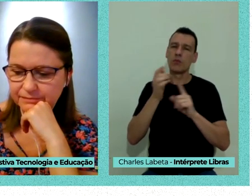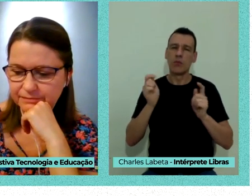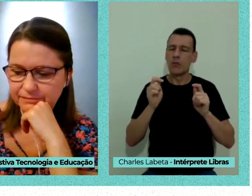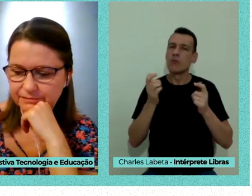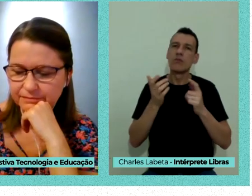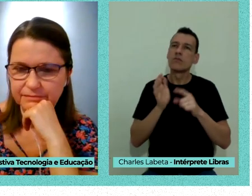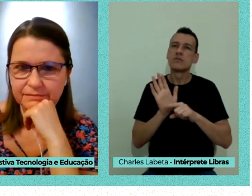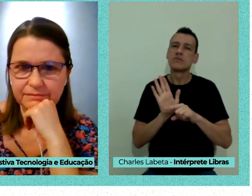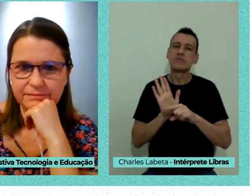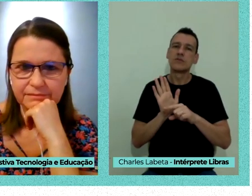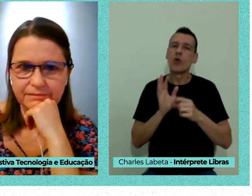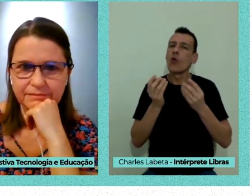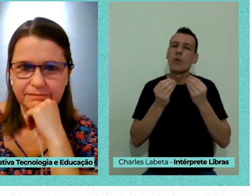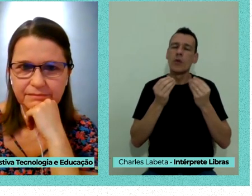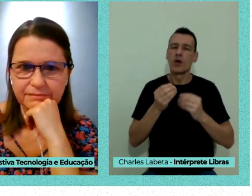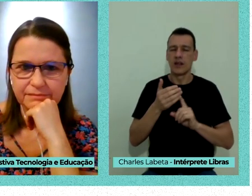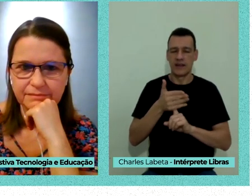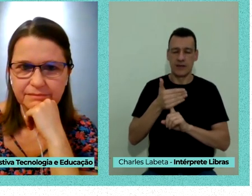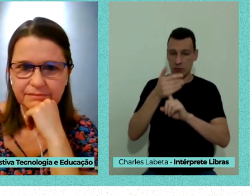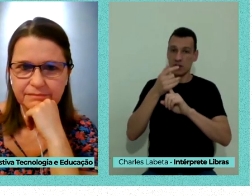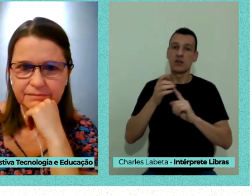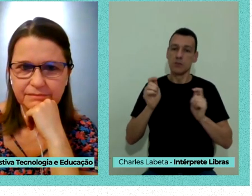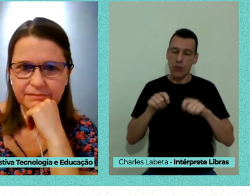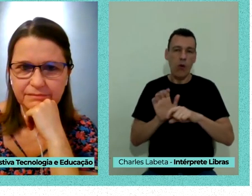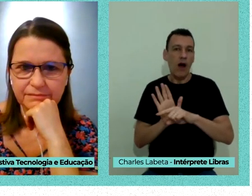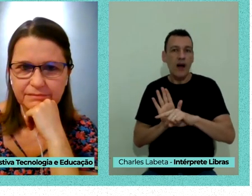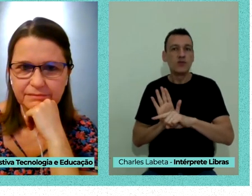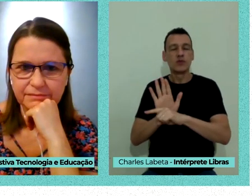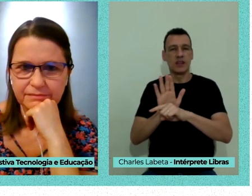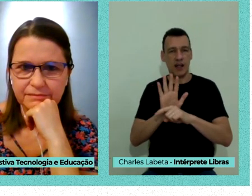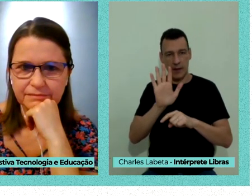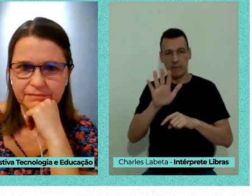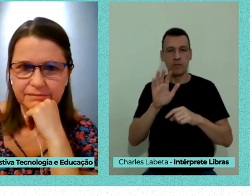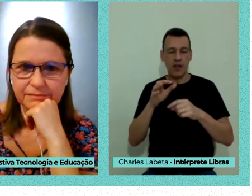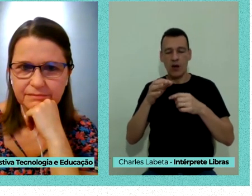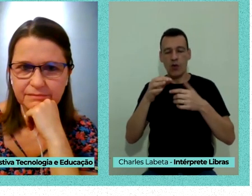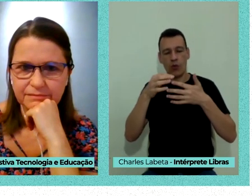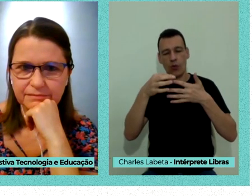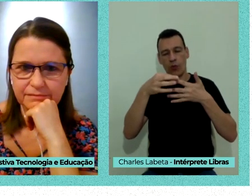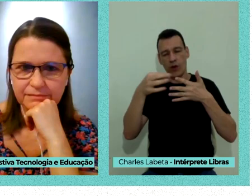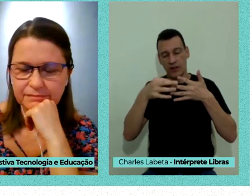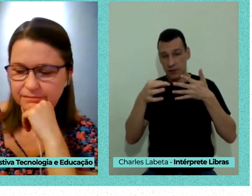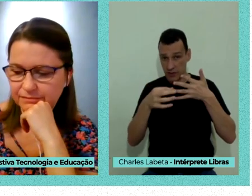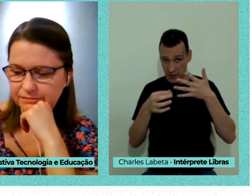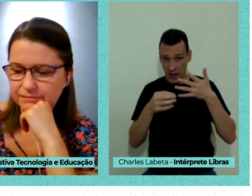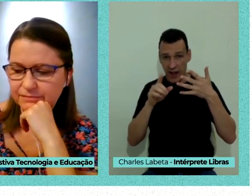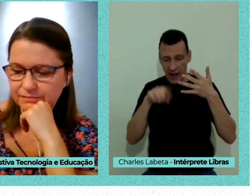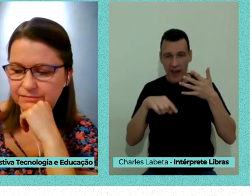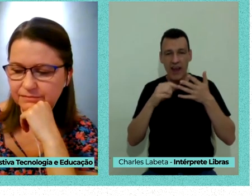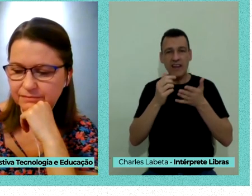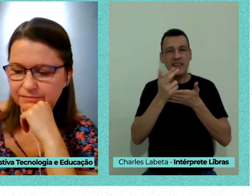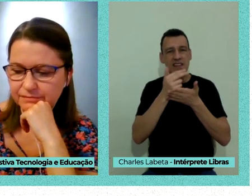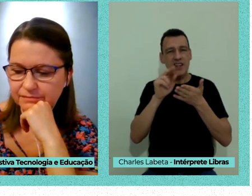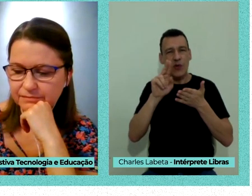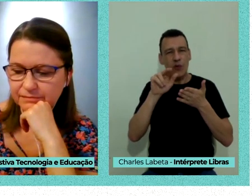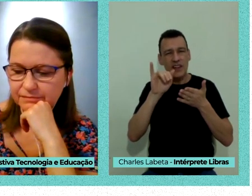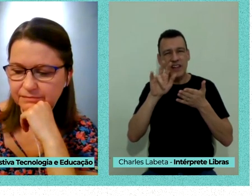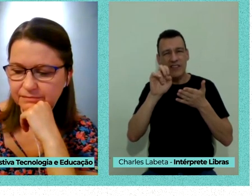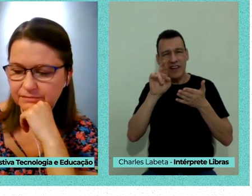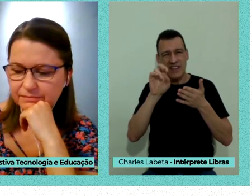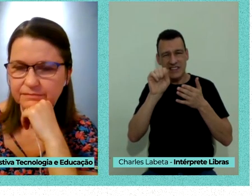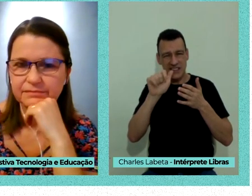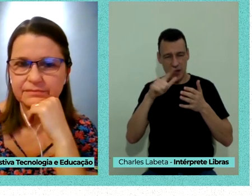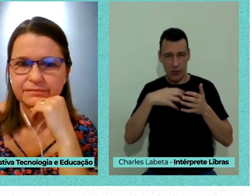na construção de um currículo a partir do desenho universal. E eu quero juntar, Rita, com